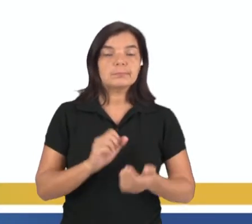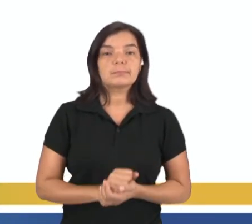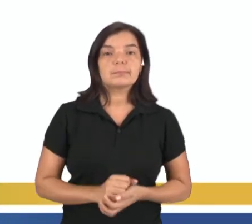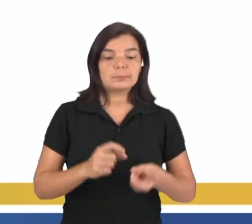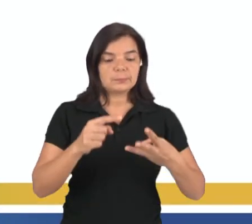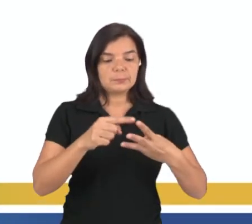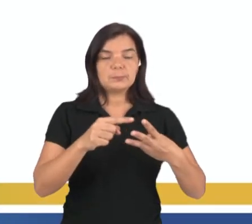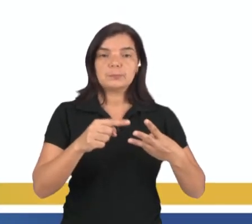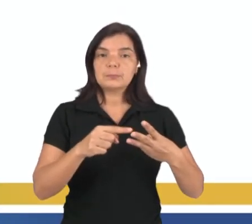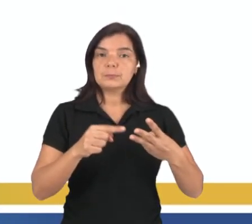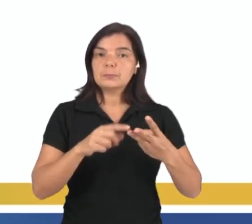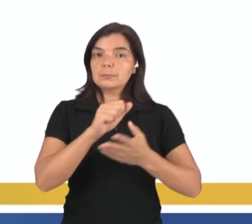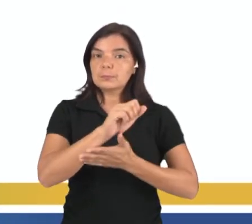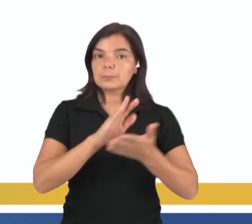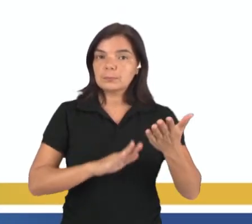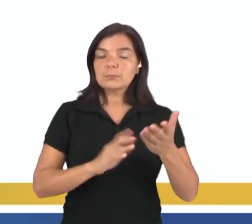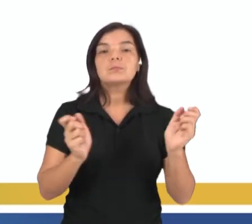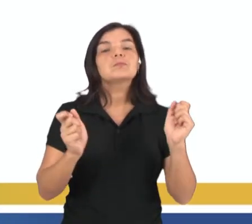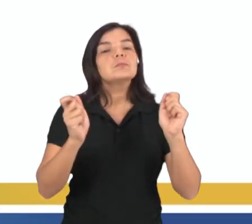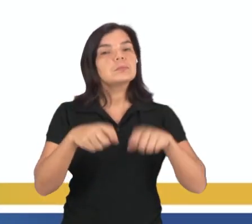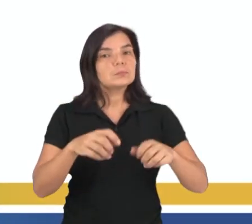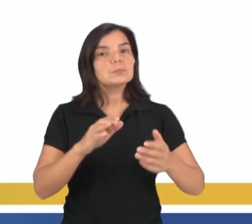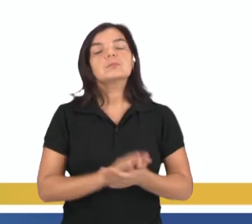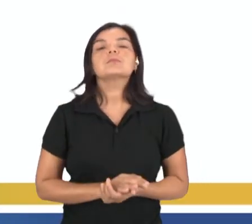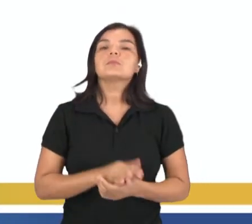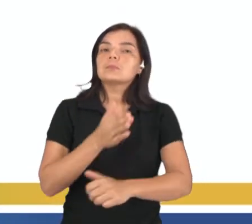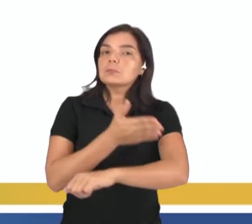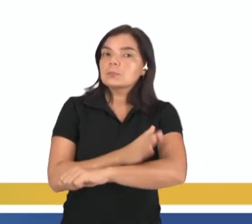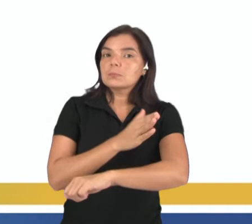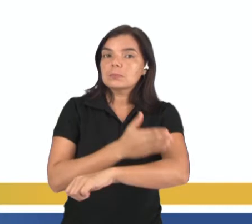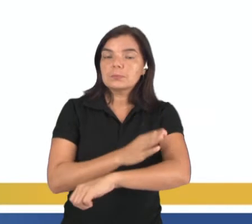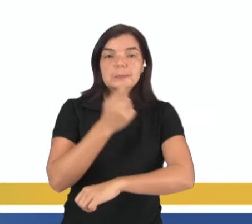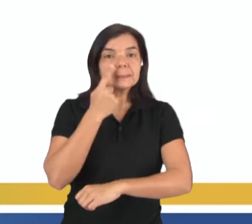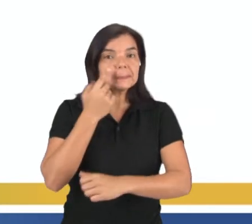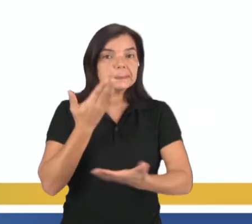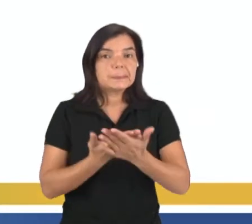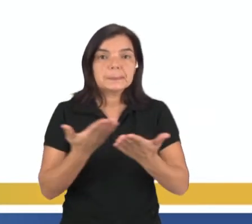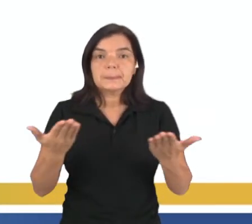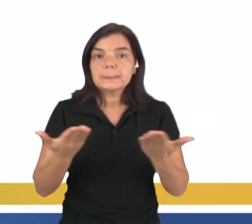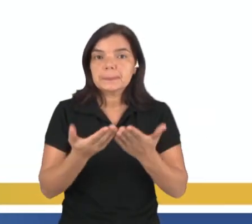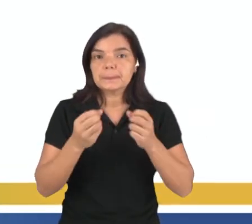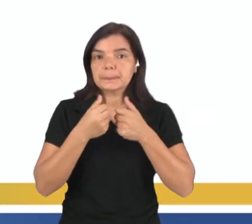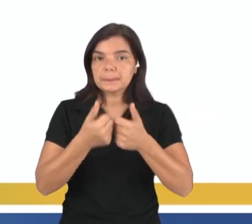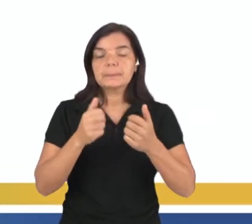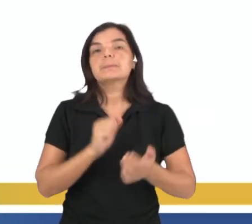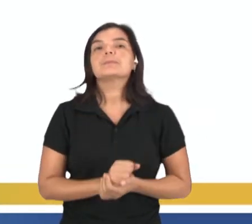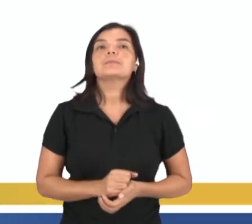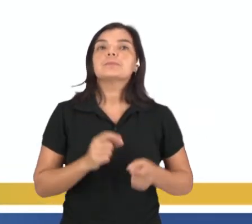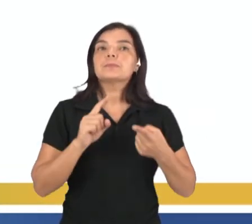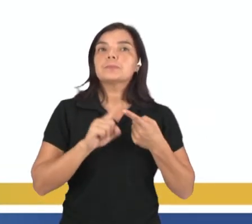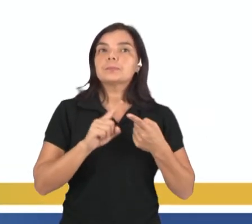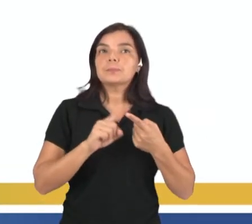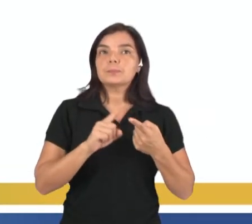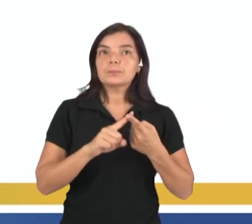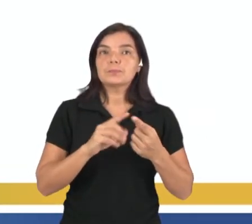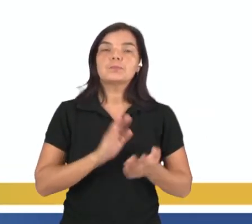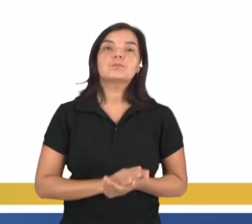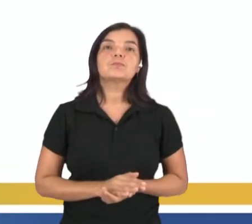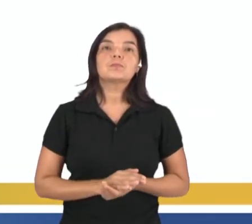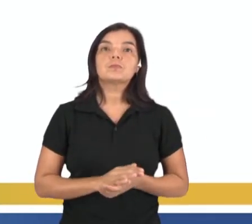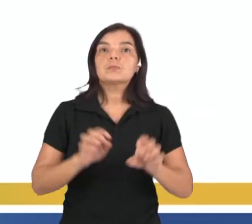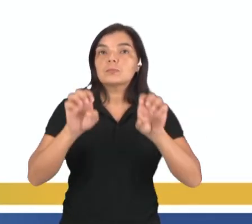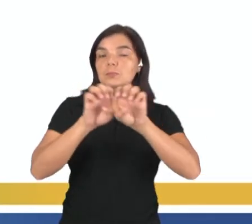aqui 3 atividades para que a gente possa exercitar o que nós vimos na aula de hoje, tá? Então vamos lá. Primeira